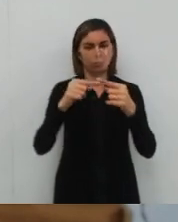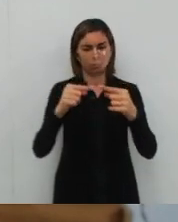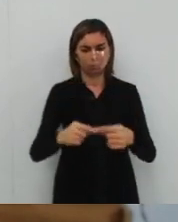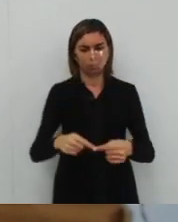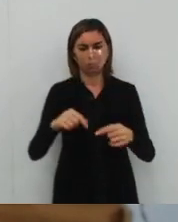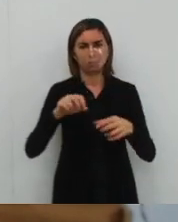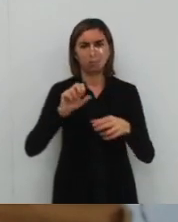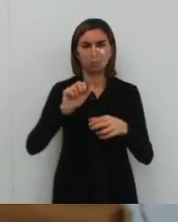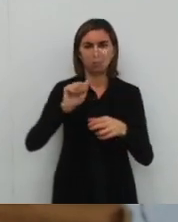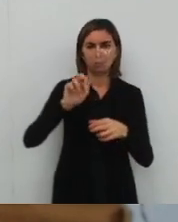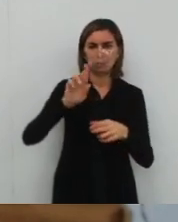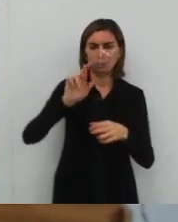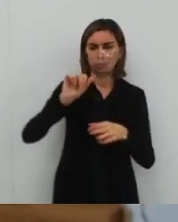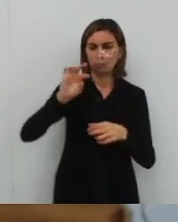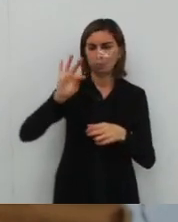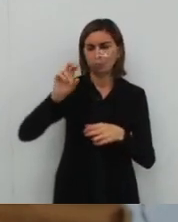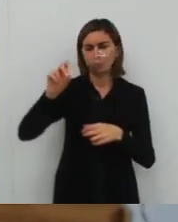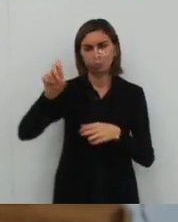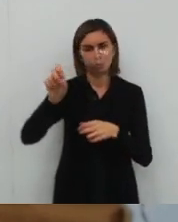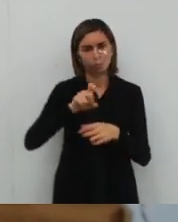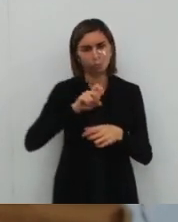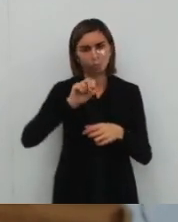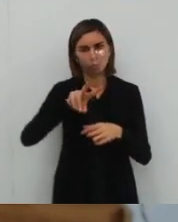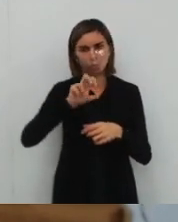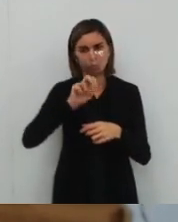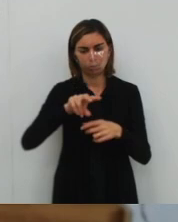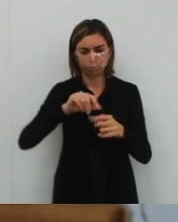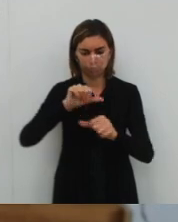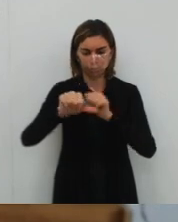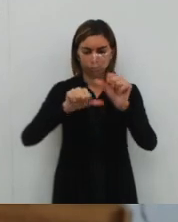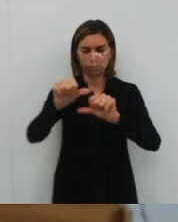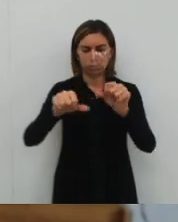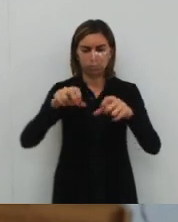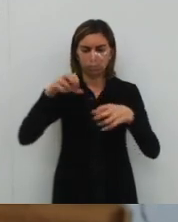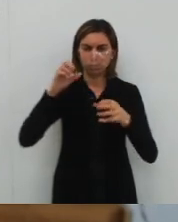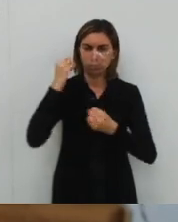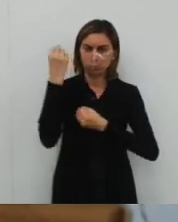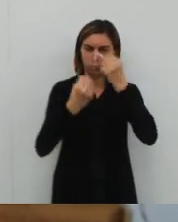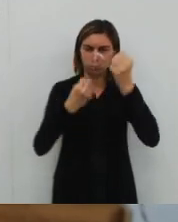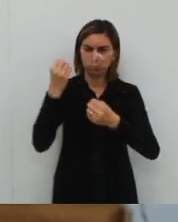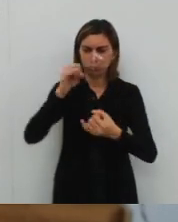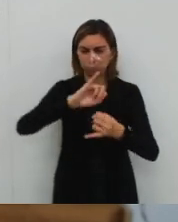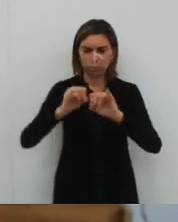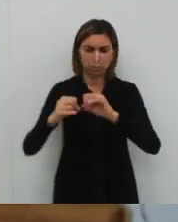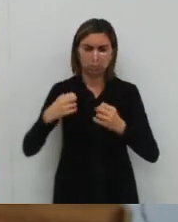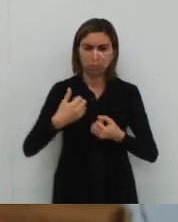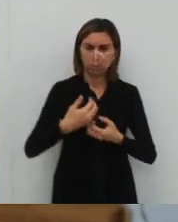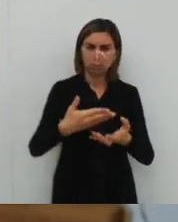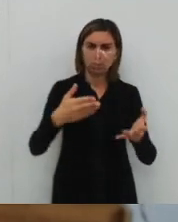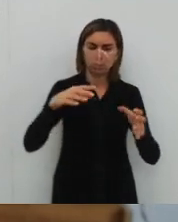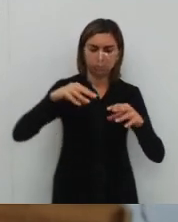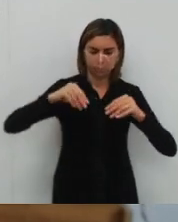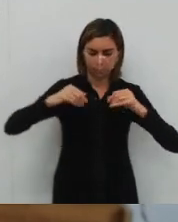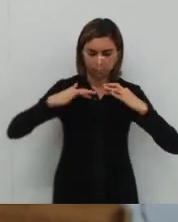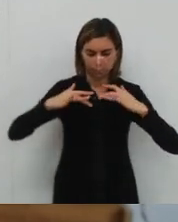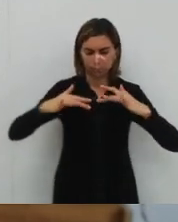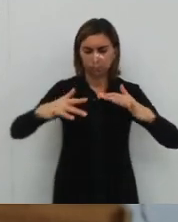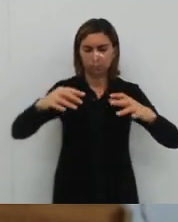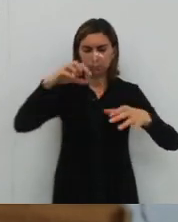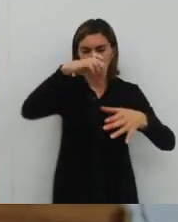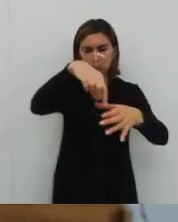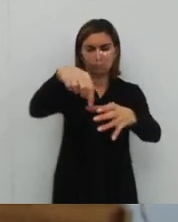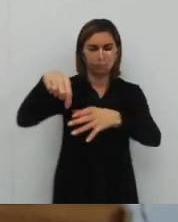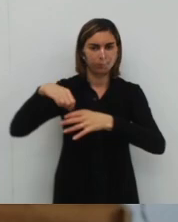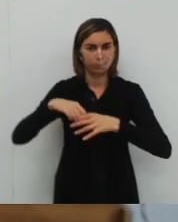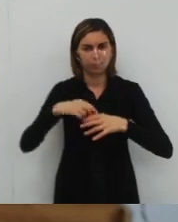de agrotóxicos. Então, houve toda uma transformação da indústria química para atender essa nova necessidade de produção de alimento. Uma